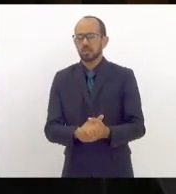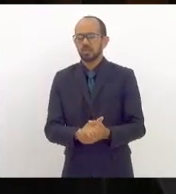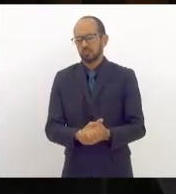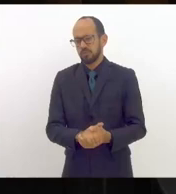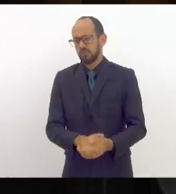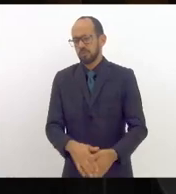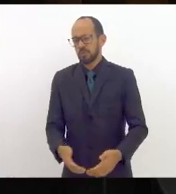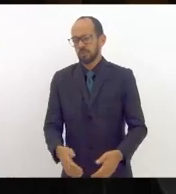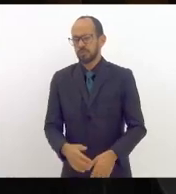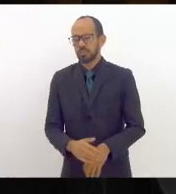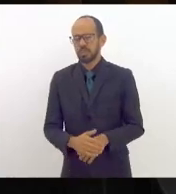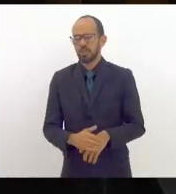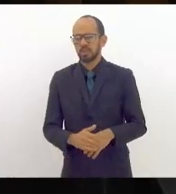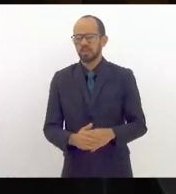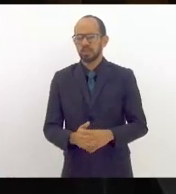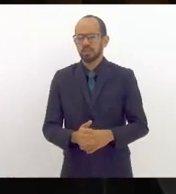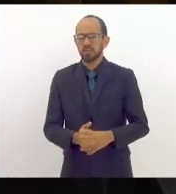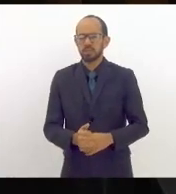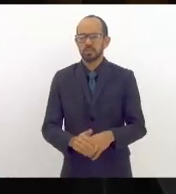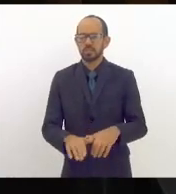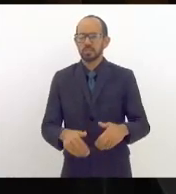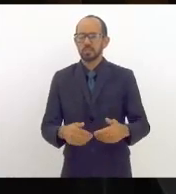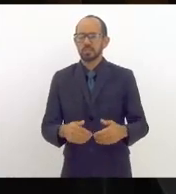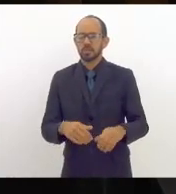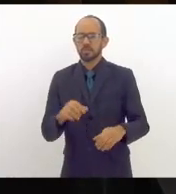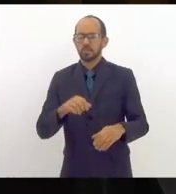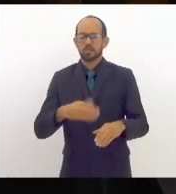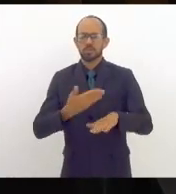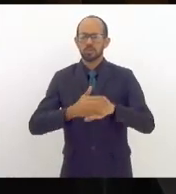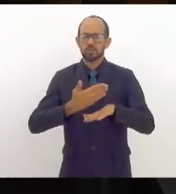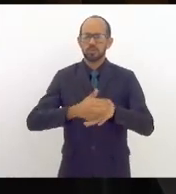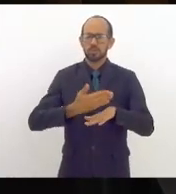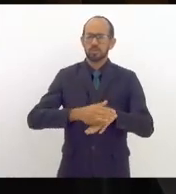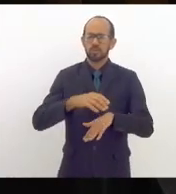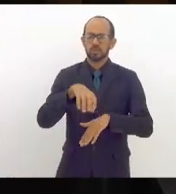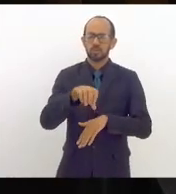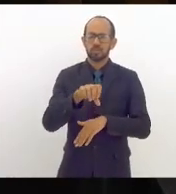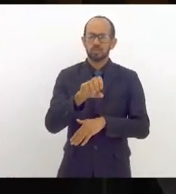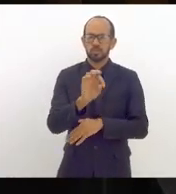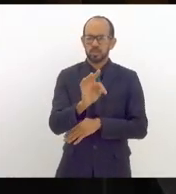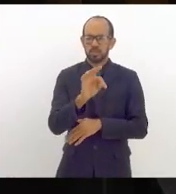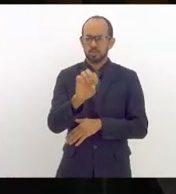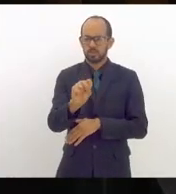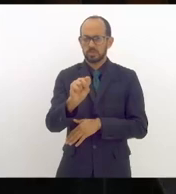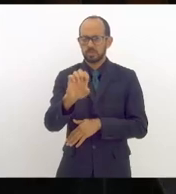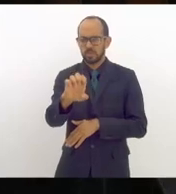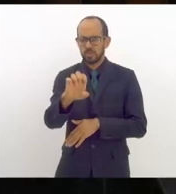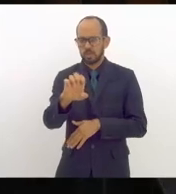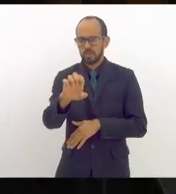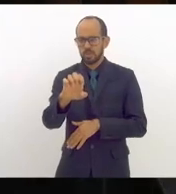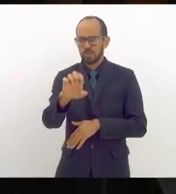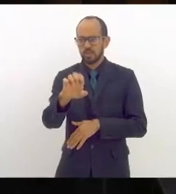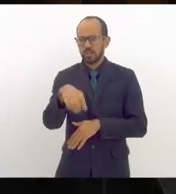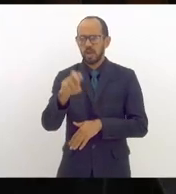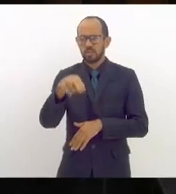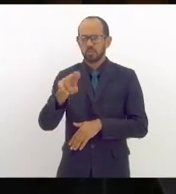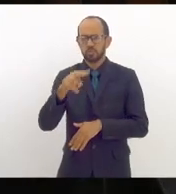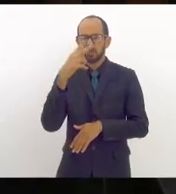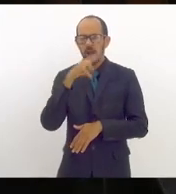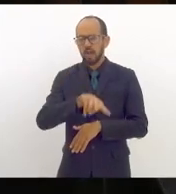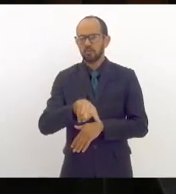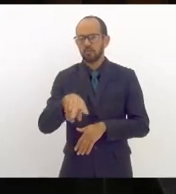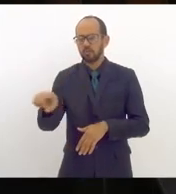no Exercício da presidência do TSE nunca a gente viu uma atuação do tribunal tão